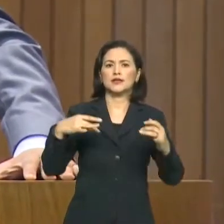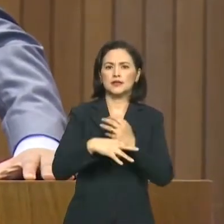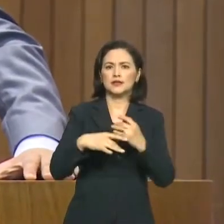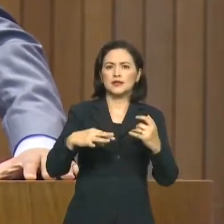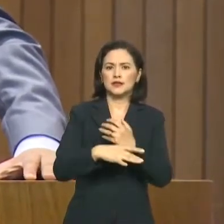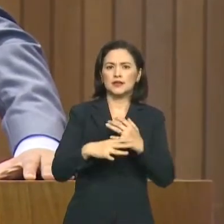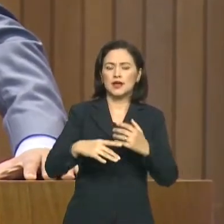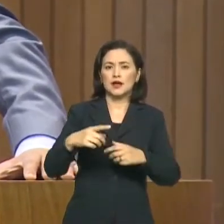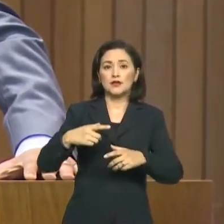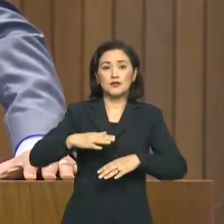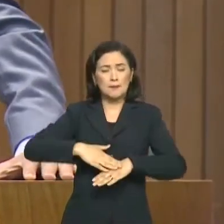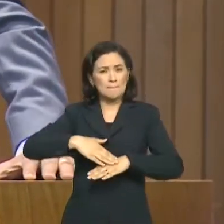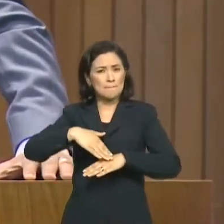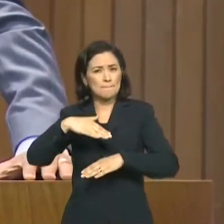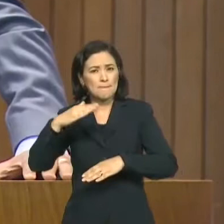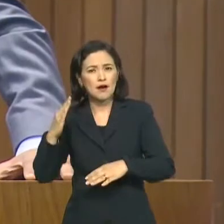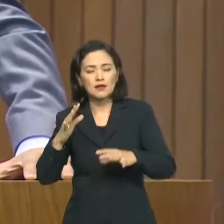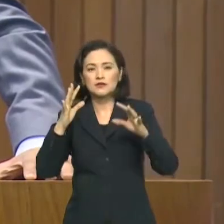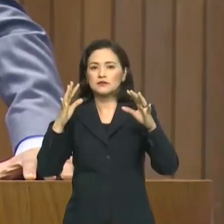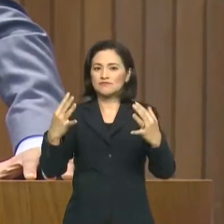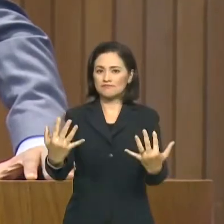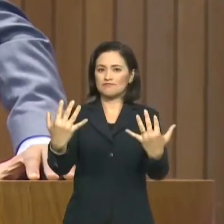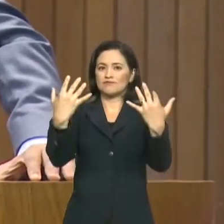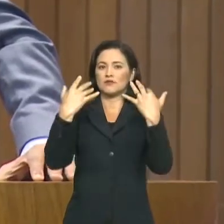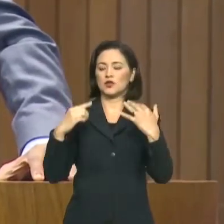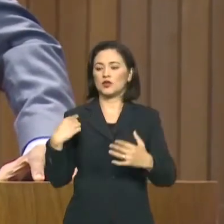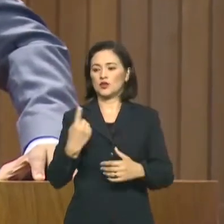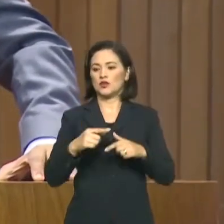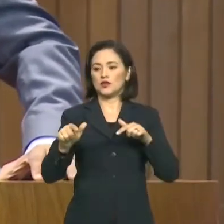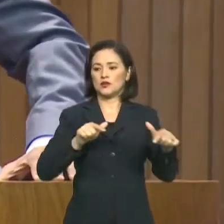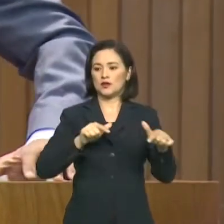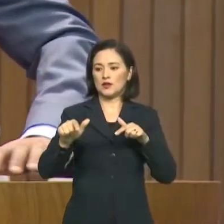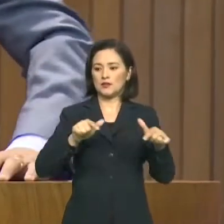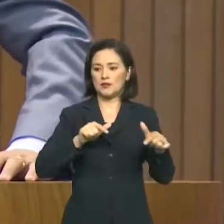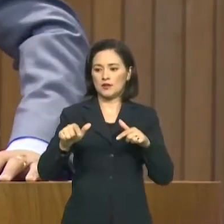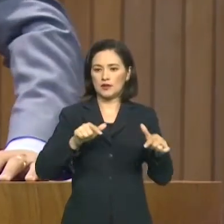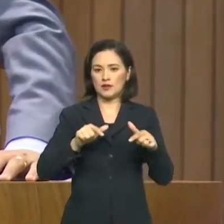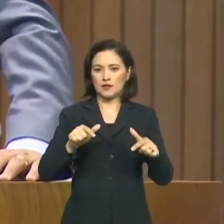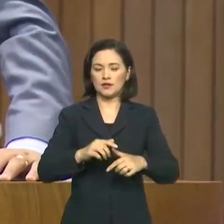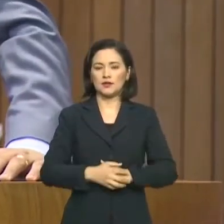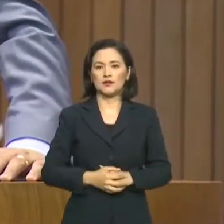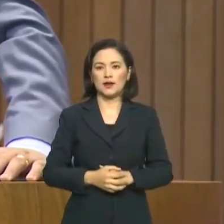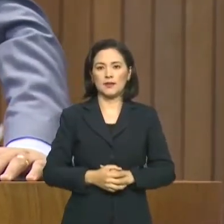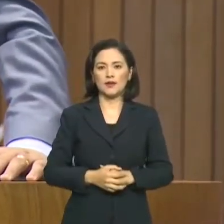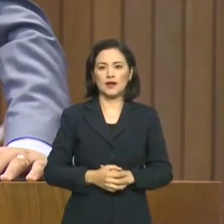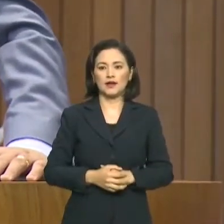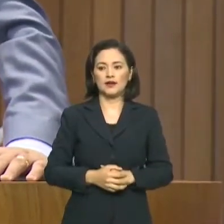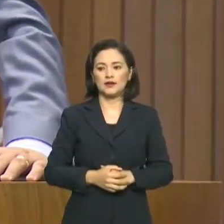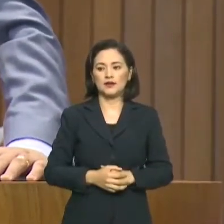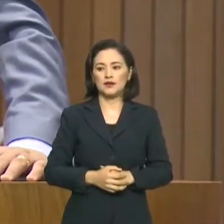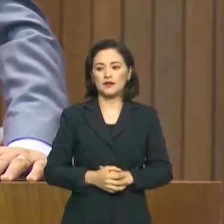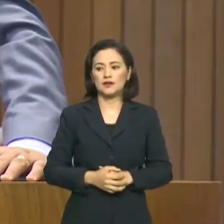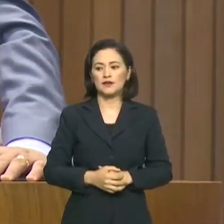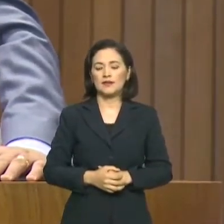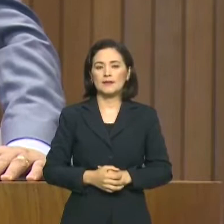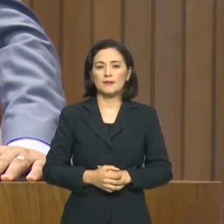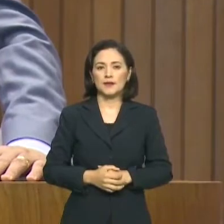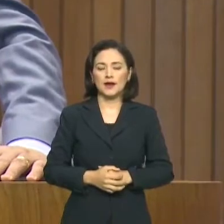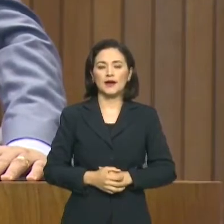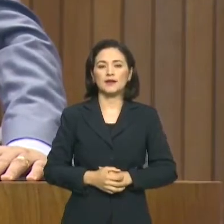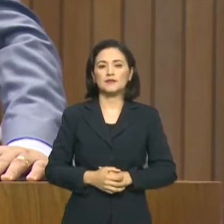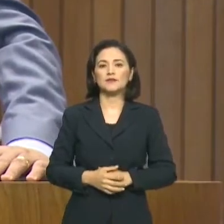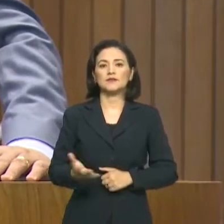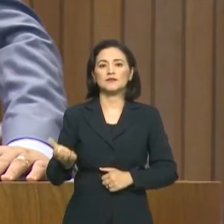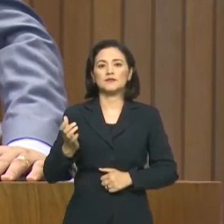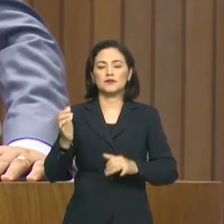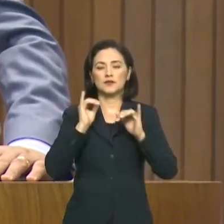os trabalhos do Legislativo Maranhense, presidente. Quero reforçar a importância dessa conquista,